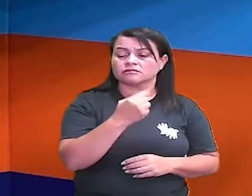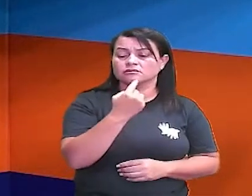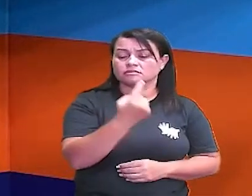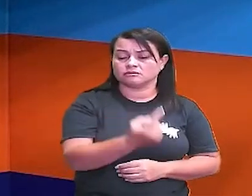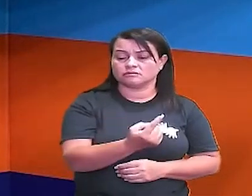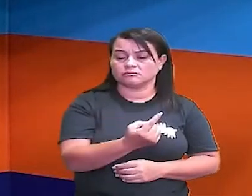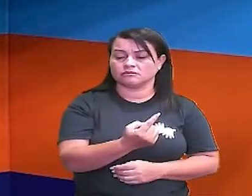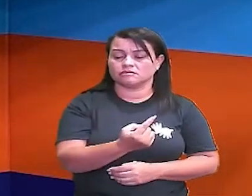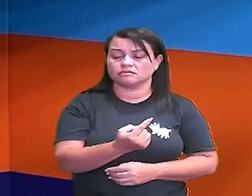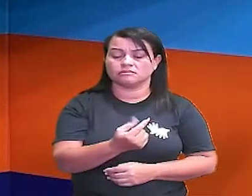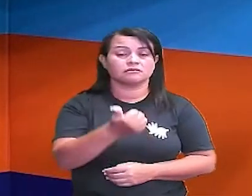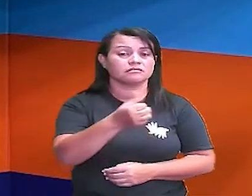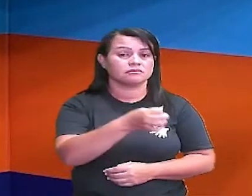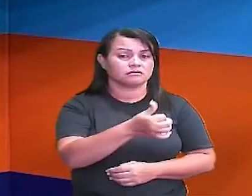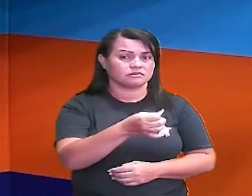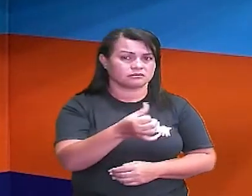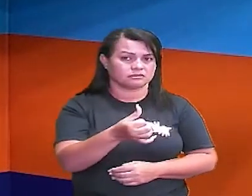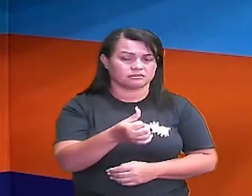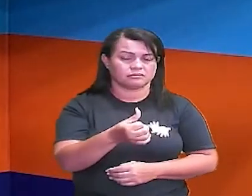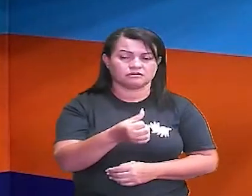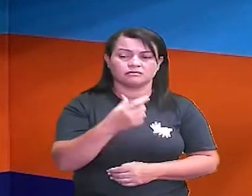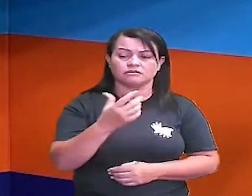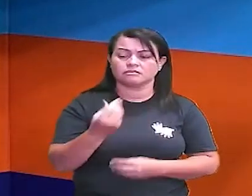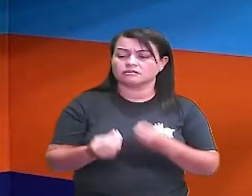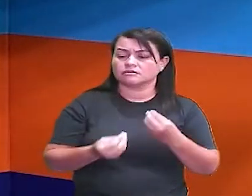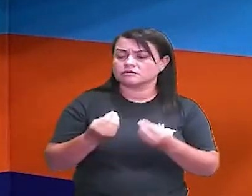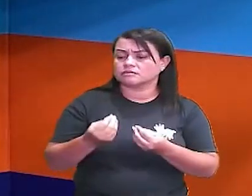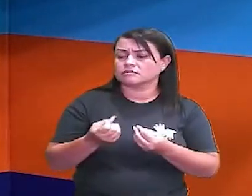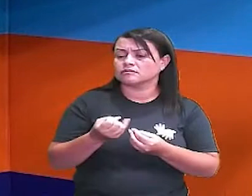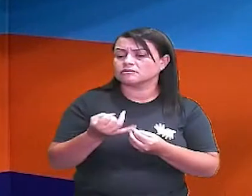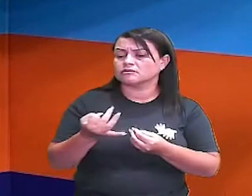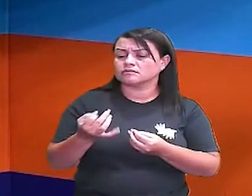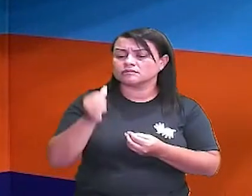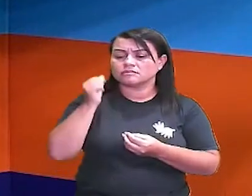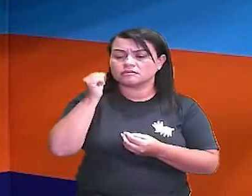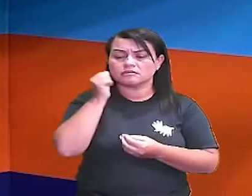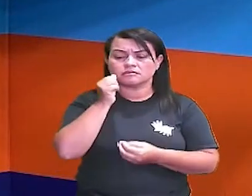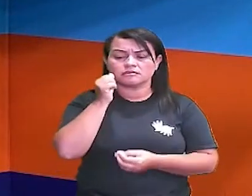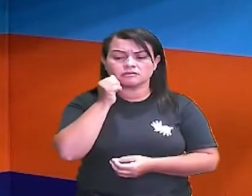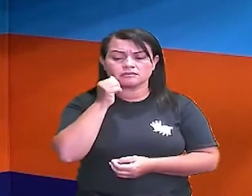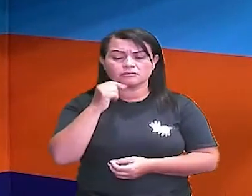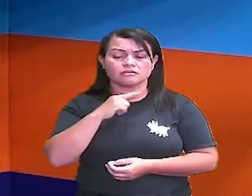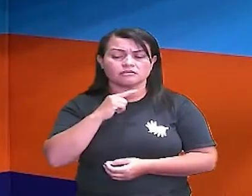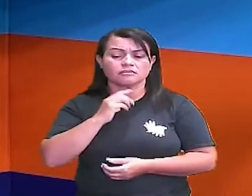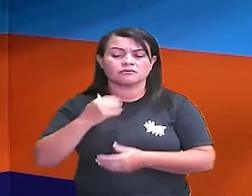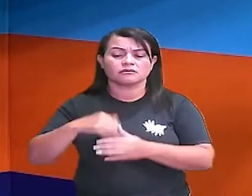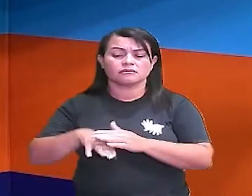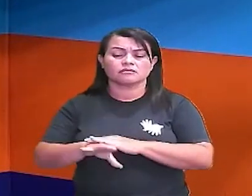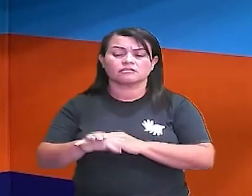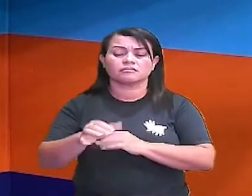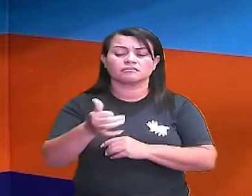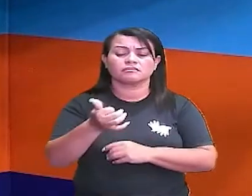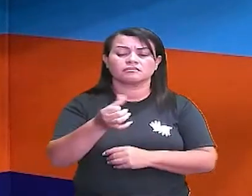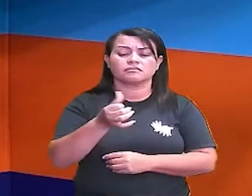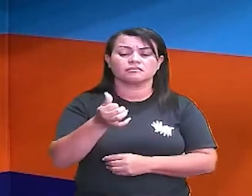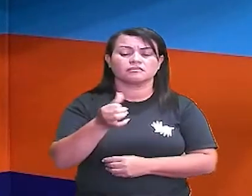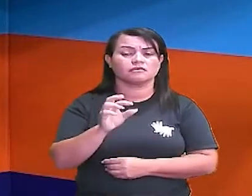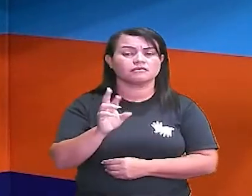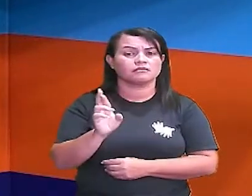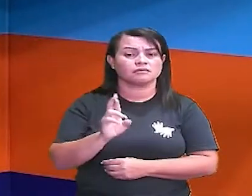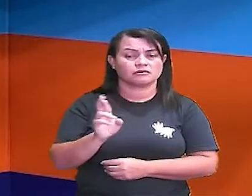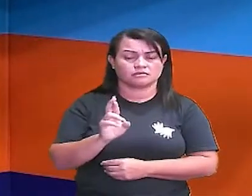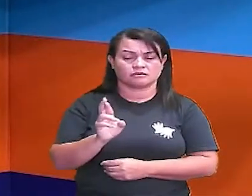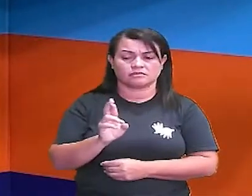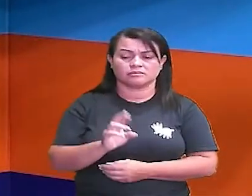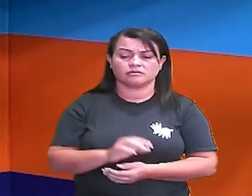1? 16. Então, por quanto foi que Maria Clara ficou? Ela ficou com